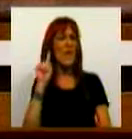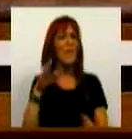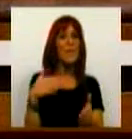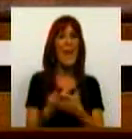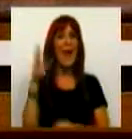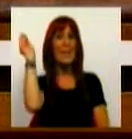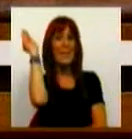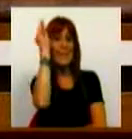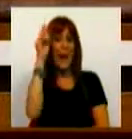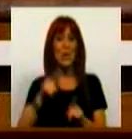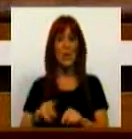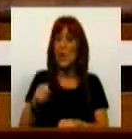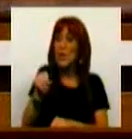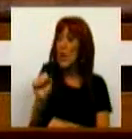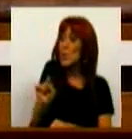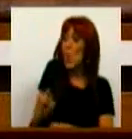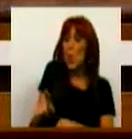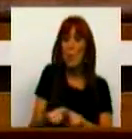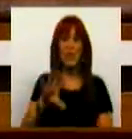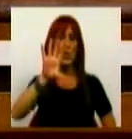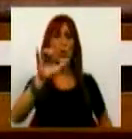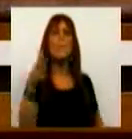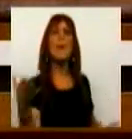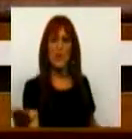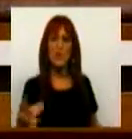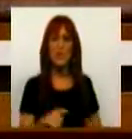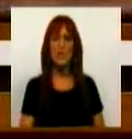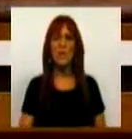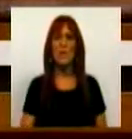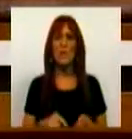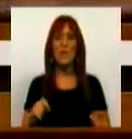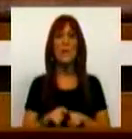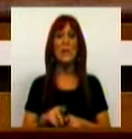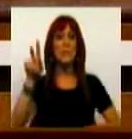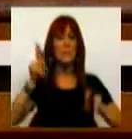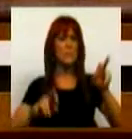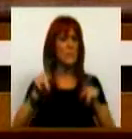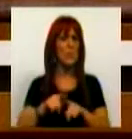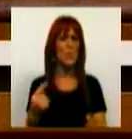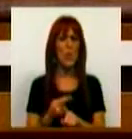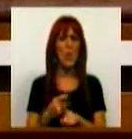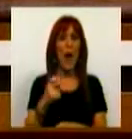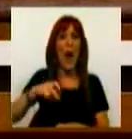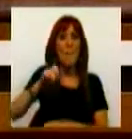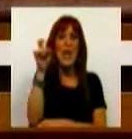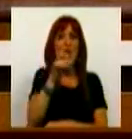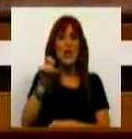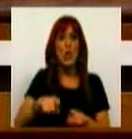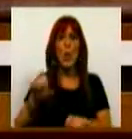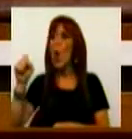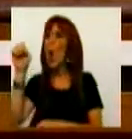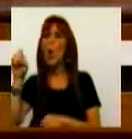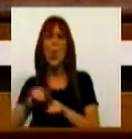de uma terra, de uma região e do país. Google em Oeiras ou a Amazônia do Porto, porque não,